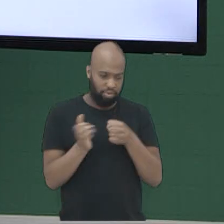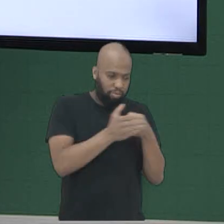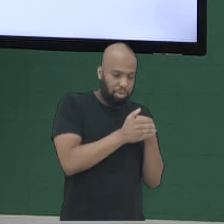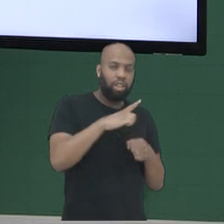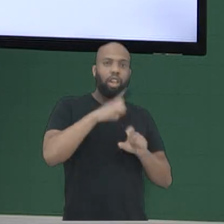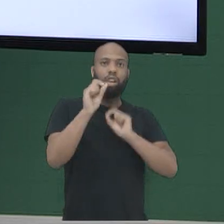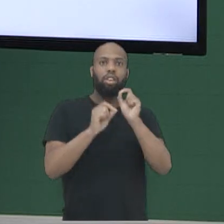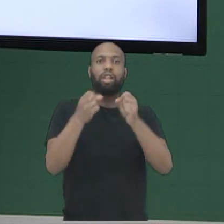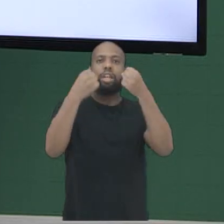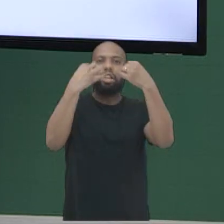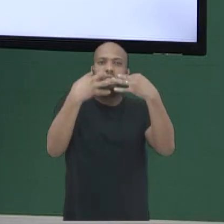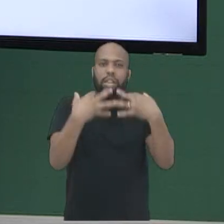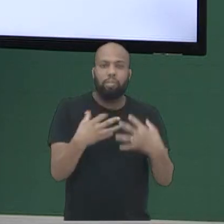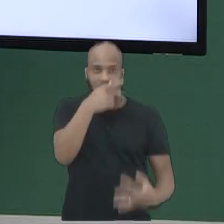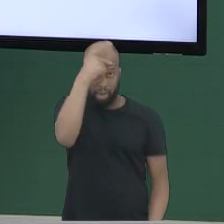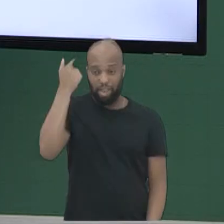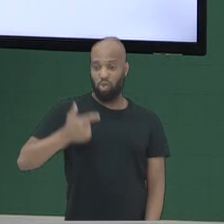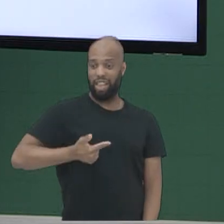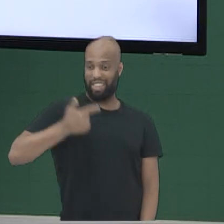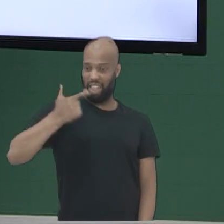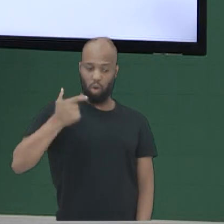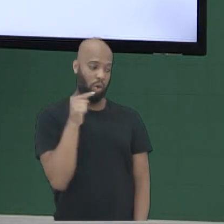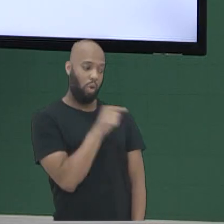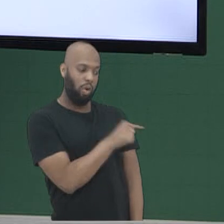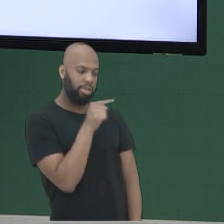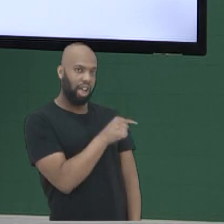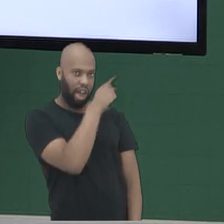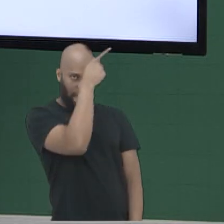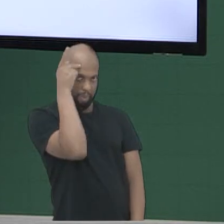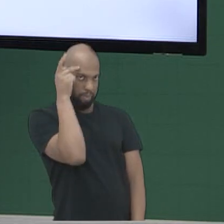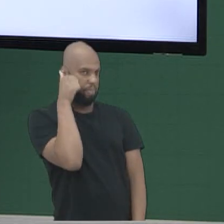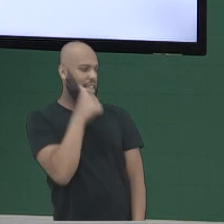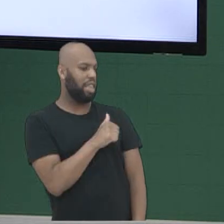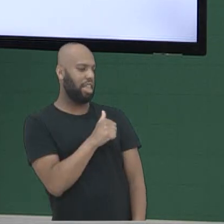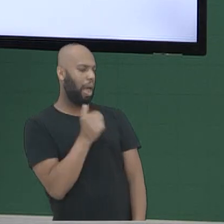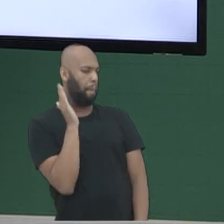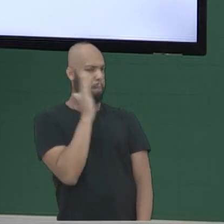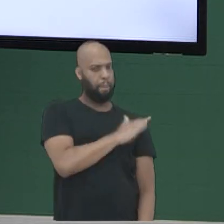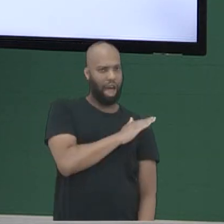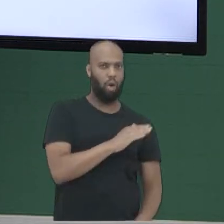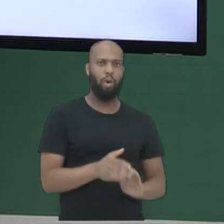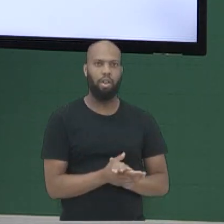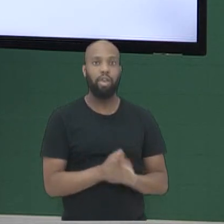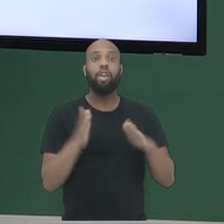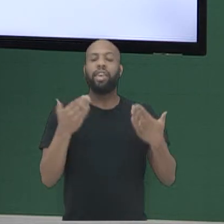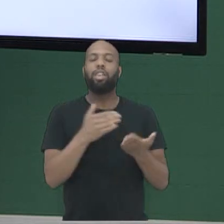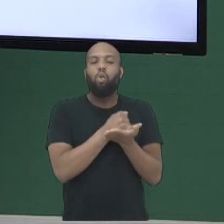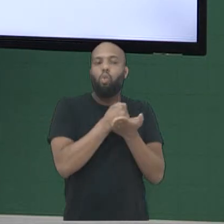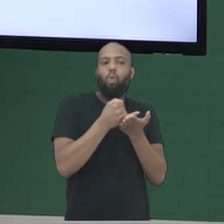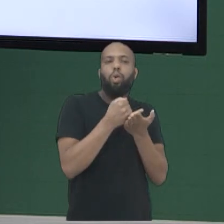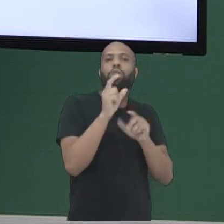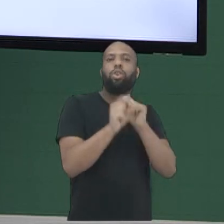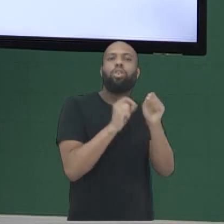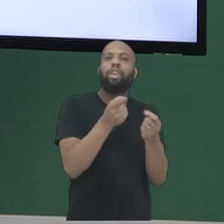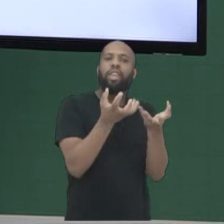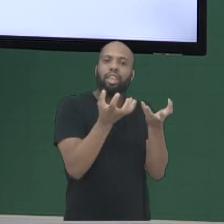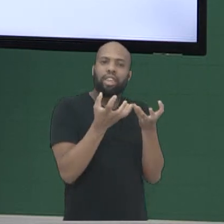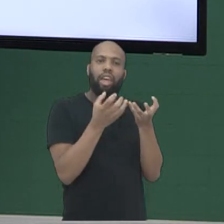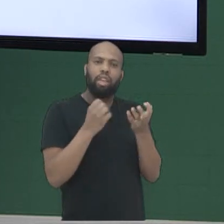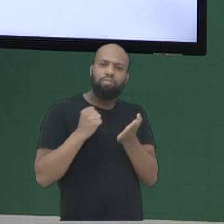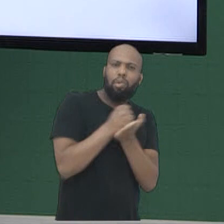esqueleto de narrativa, num exemplo bem bacana aí para você observar aí de modelo, de desenho, de